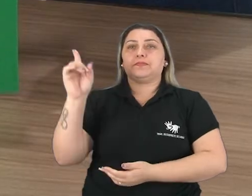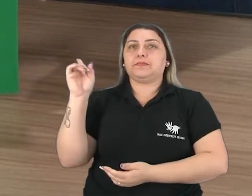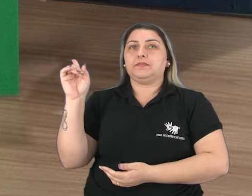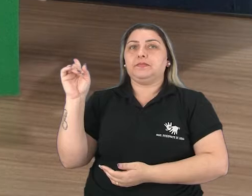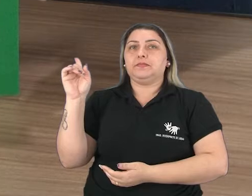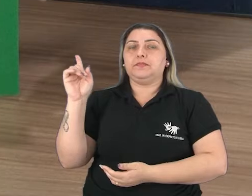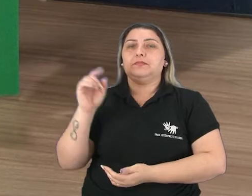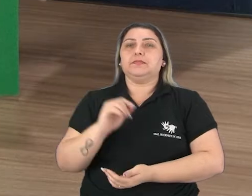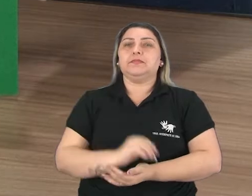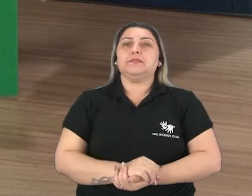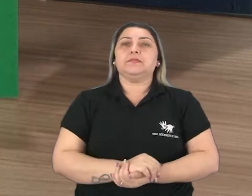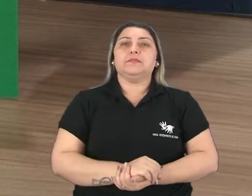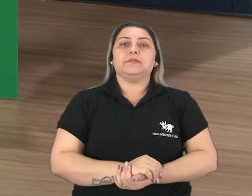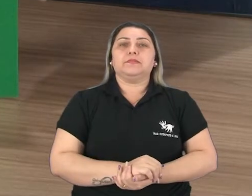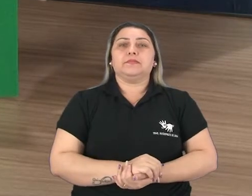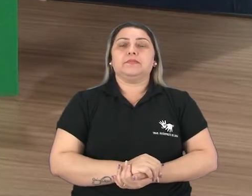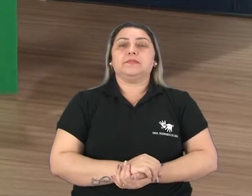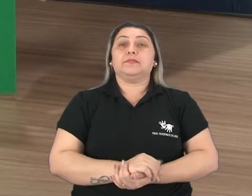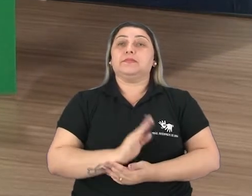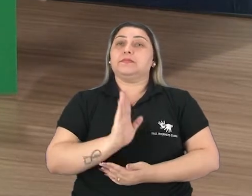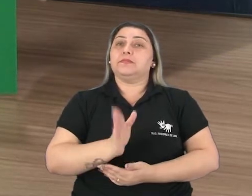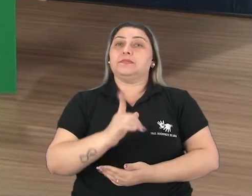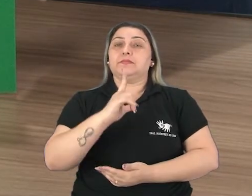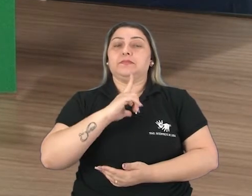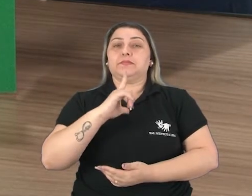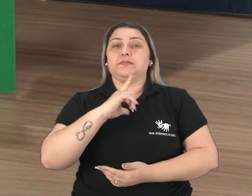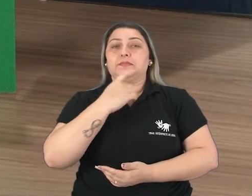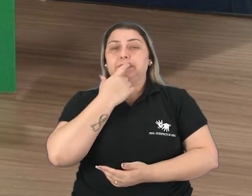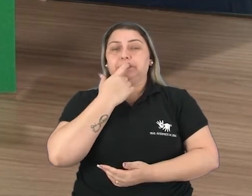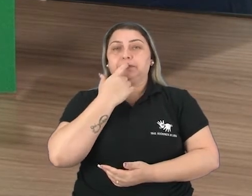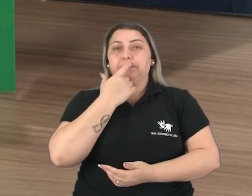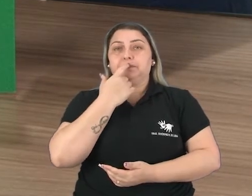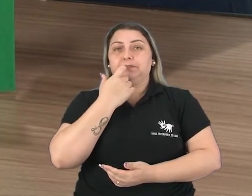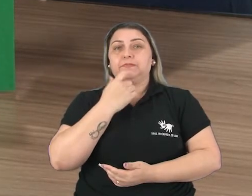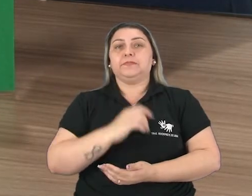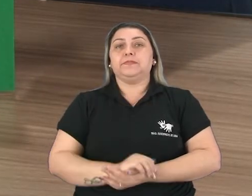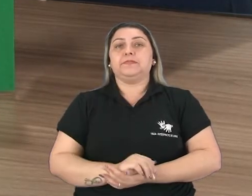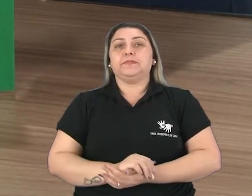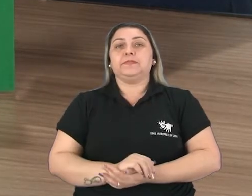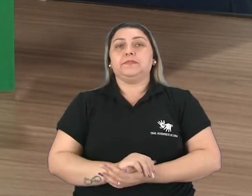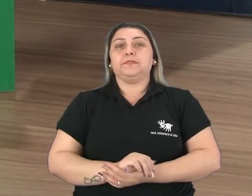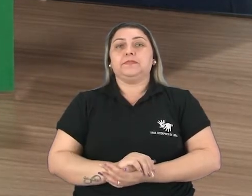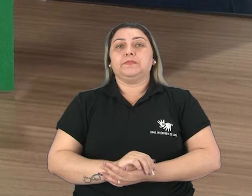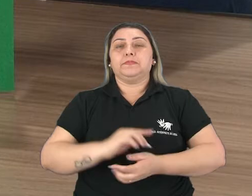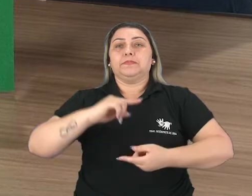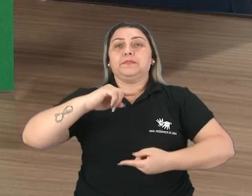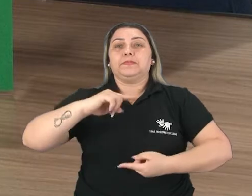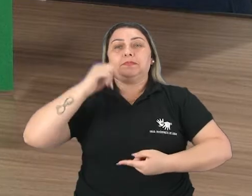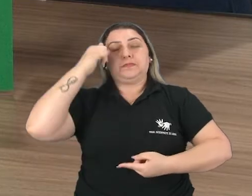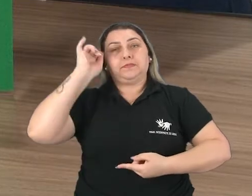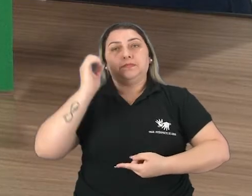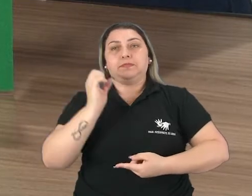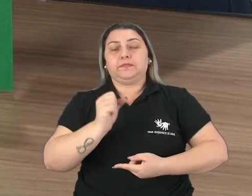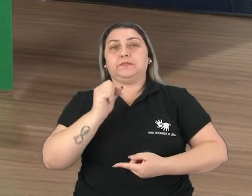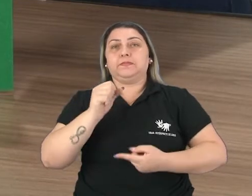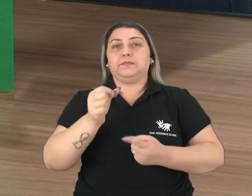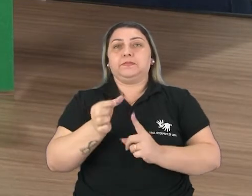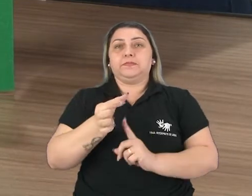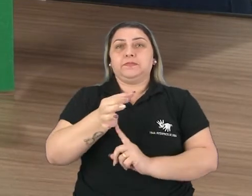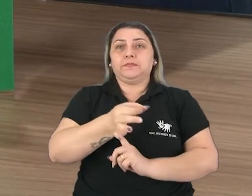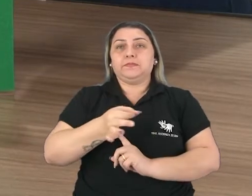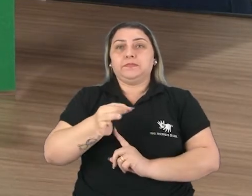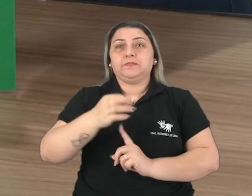daqui? Aqui nós já temos, né, bem visível aí lata de leite, tampinha de